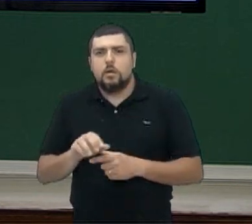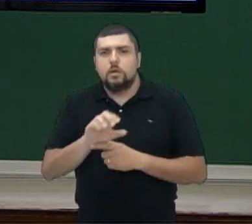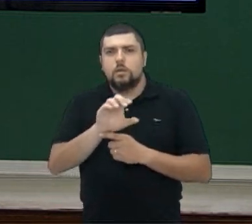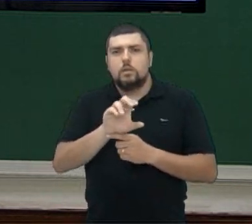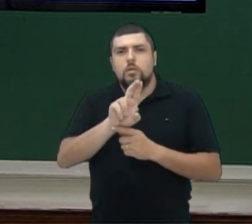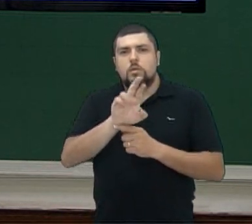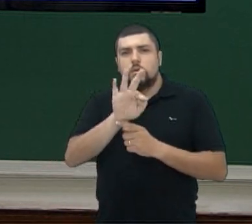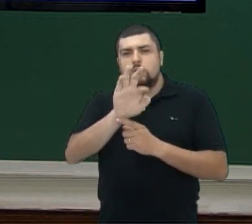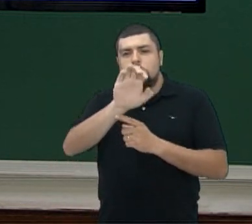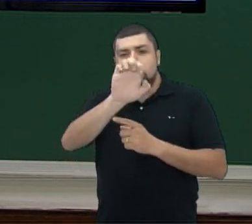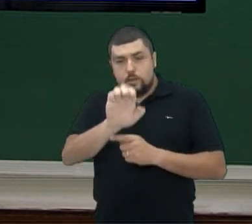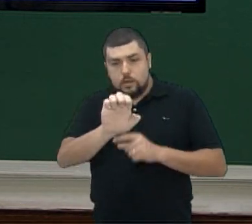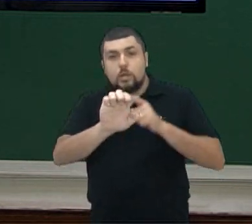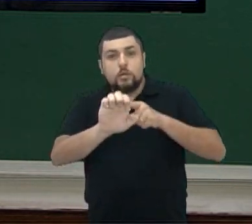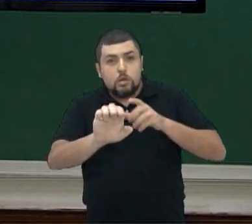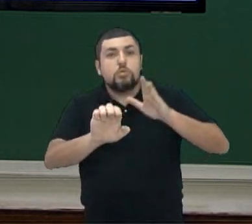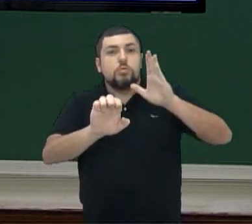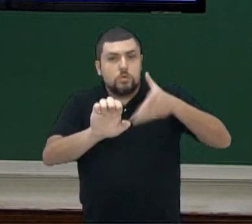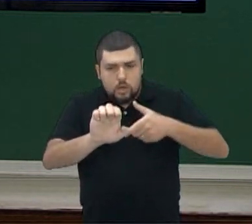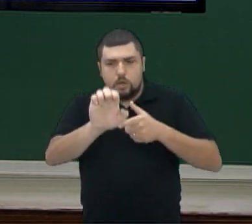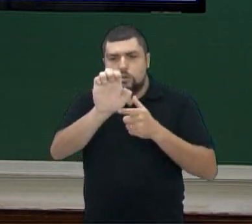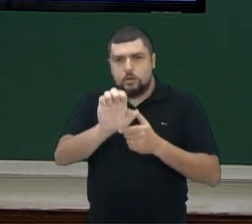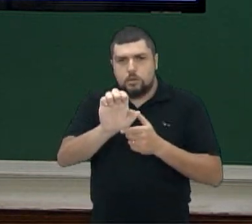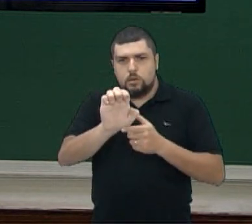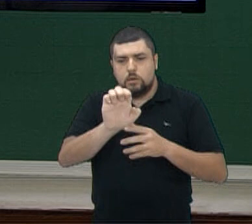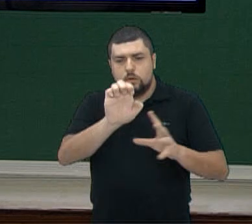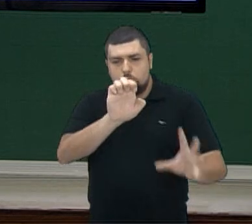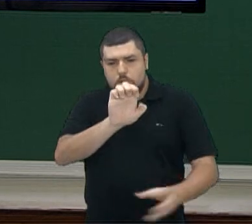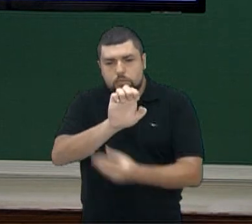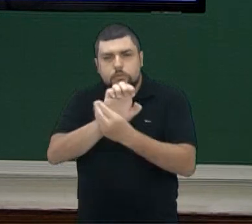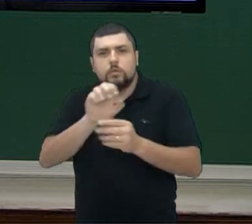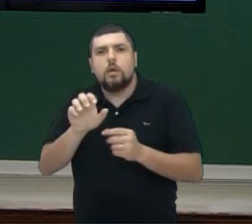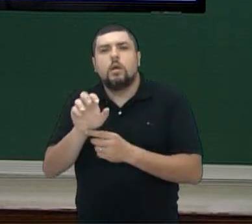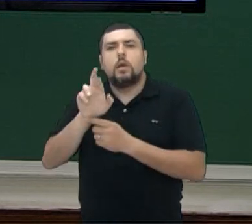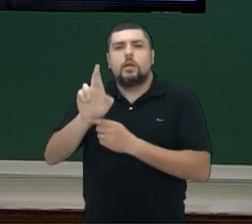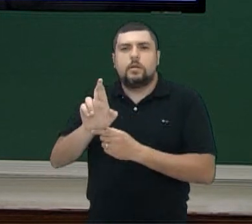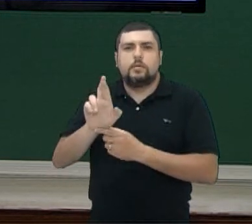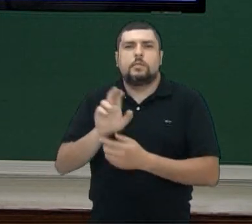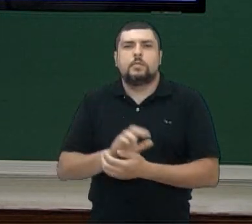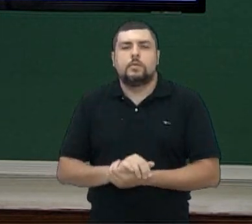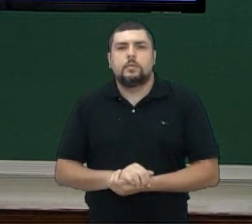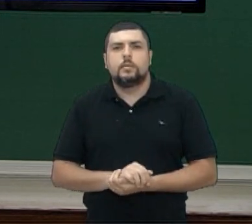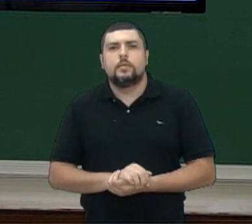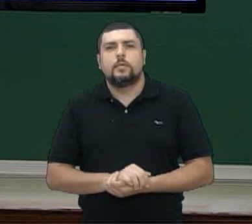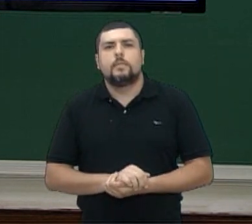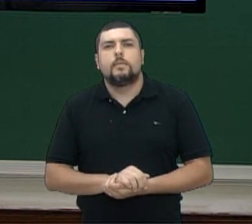o R. Cuter than, mais bonitinho que. Beleza?